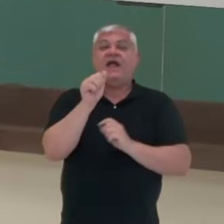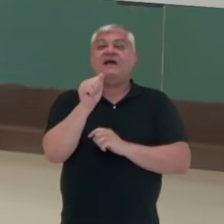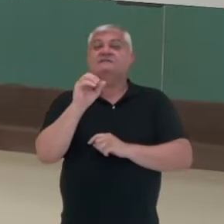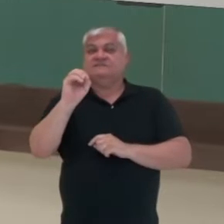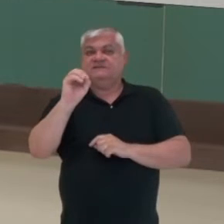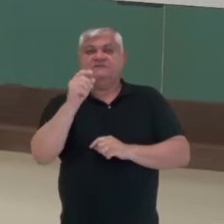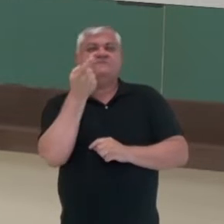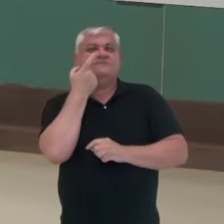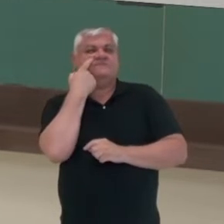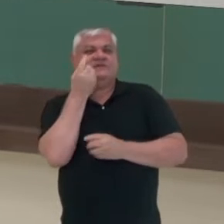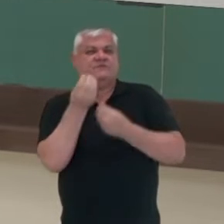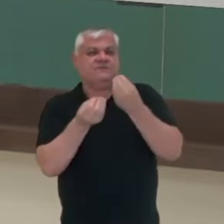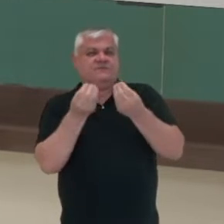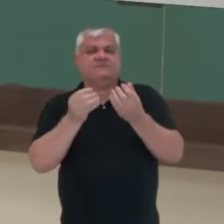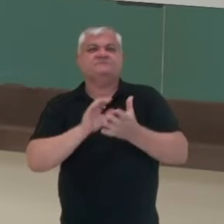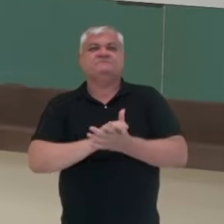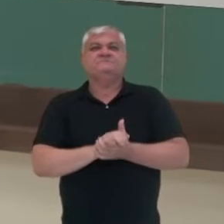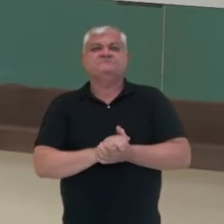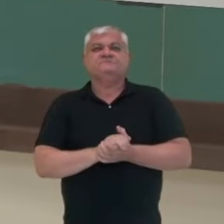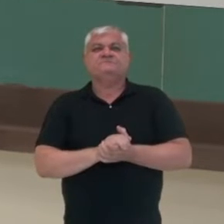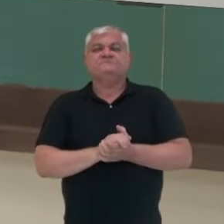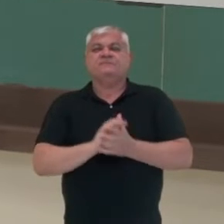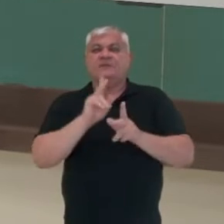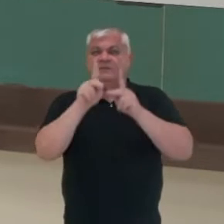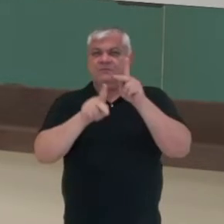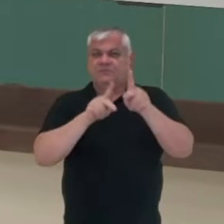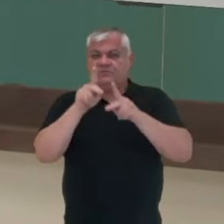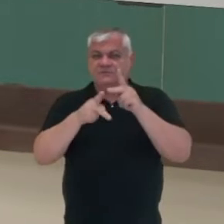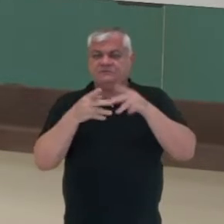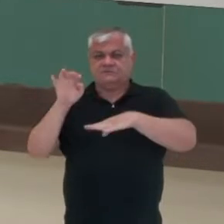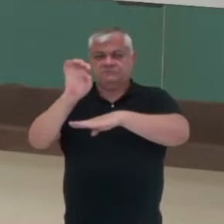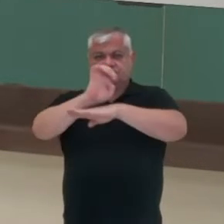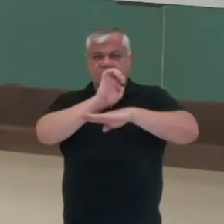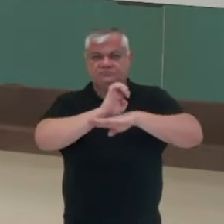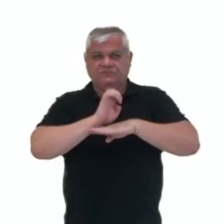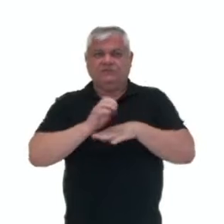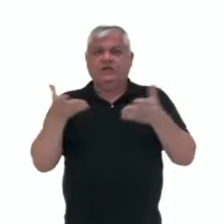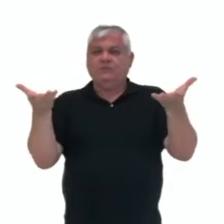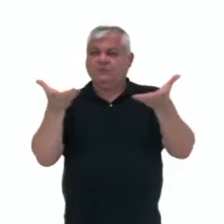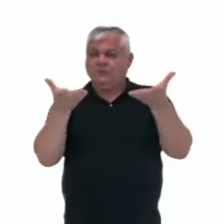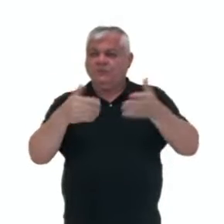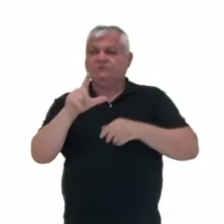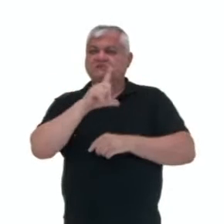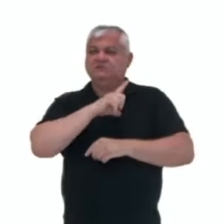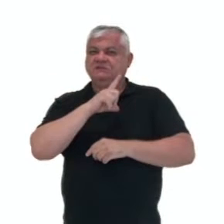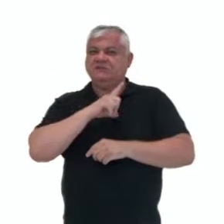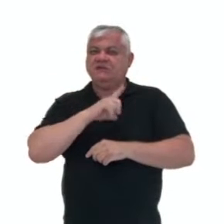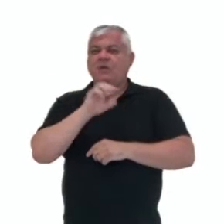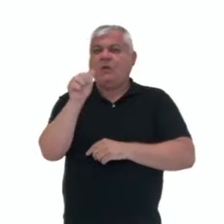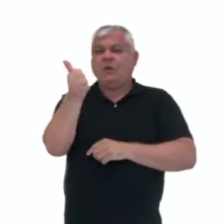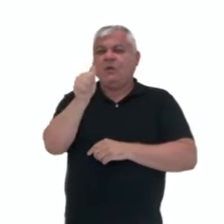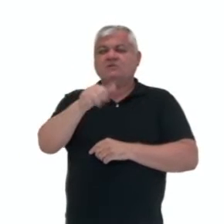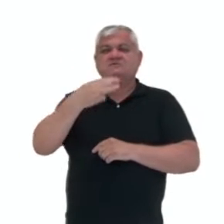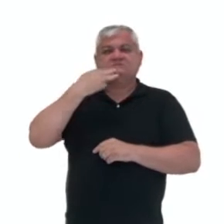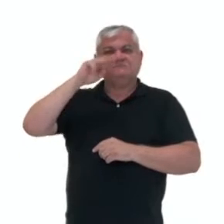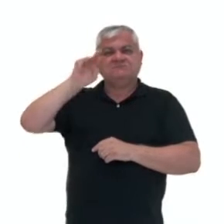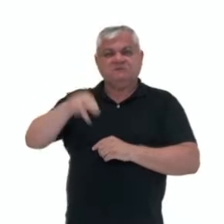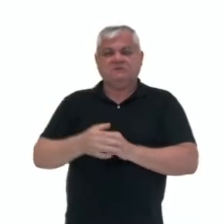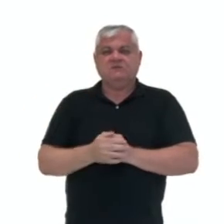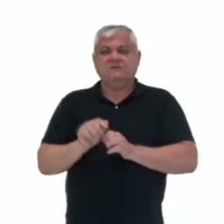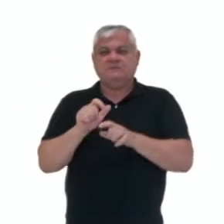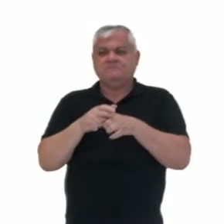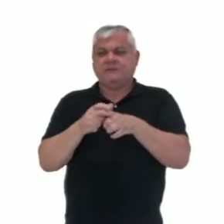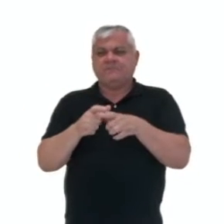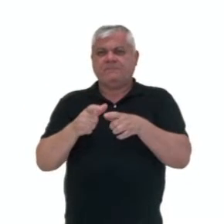A0. Então vamos acompanhar aqui. A população de um estado é atualmente igual a 11 milhões e